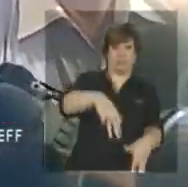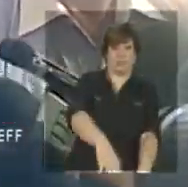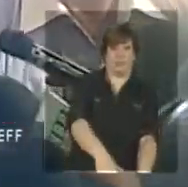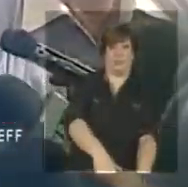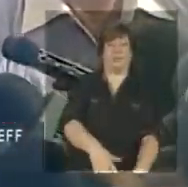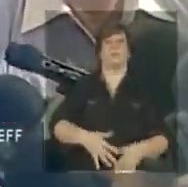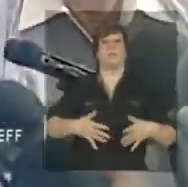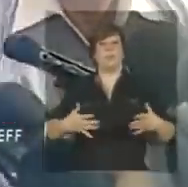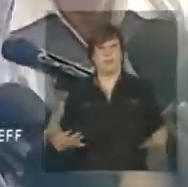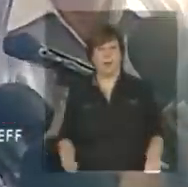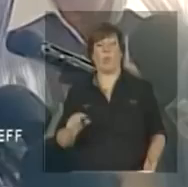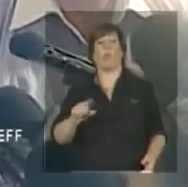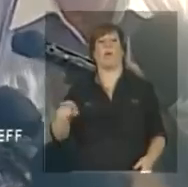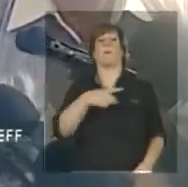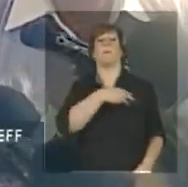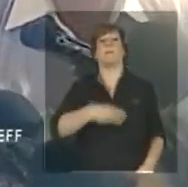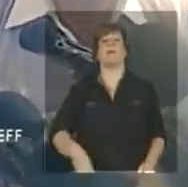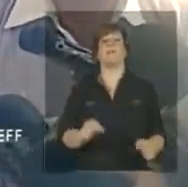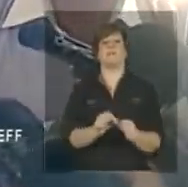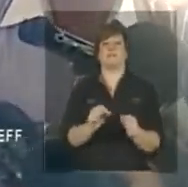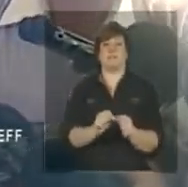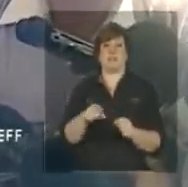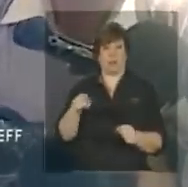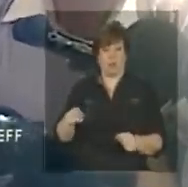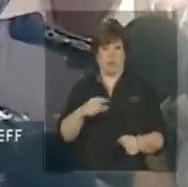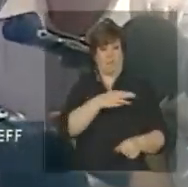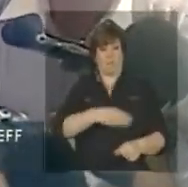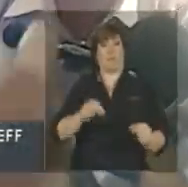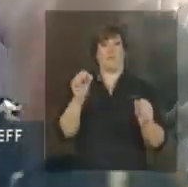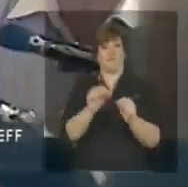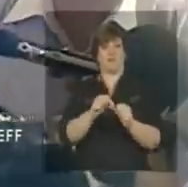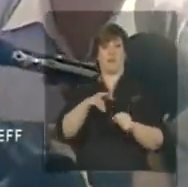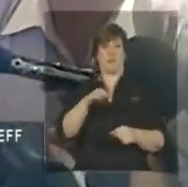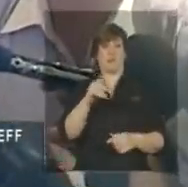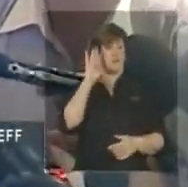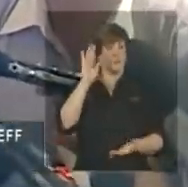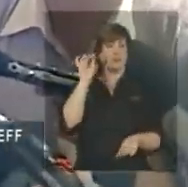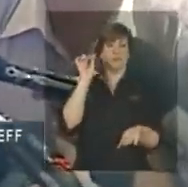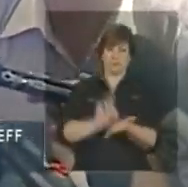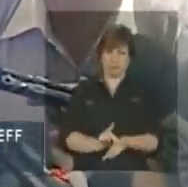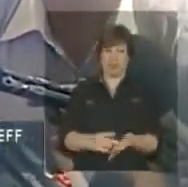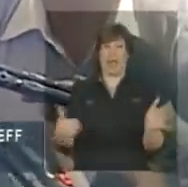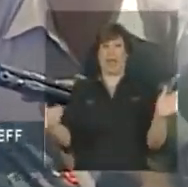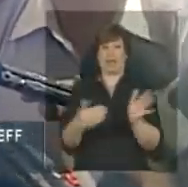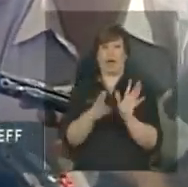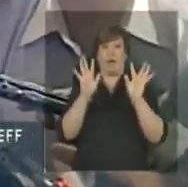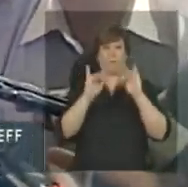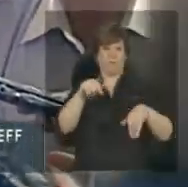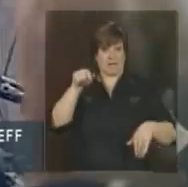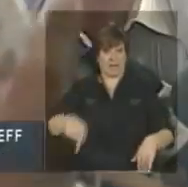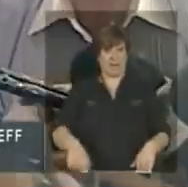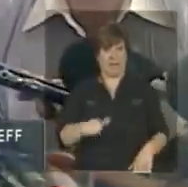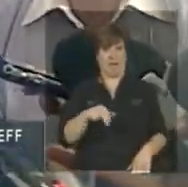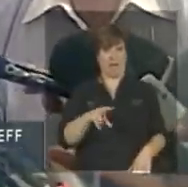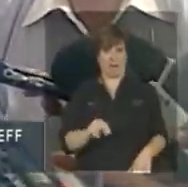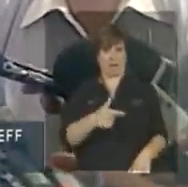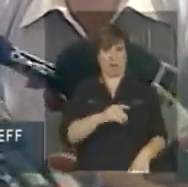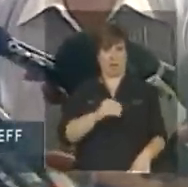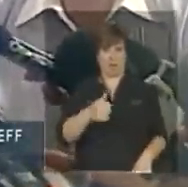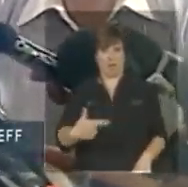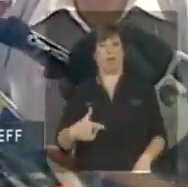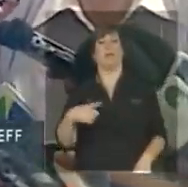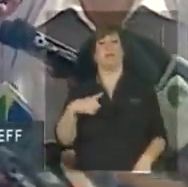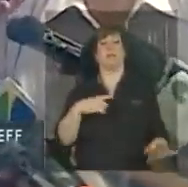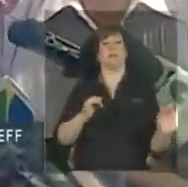Então, o que que o ministro fez? O ministro criou metas concretas. Até o final desse ano, nós temos a primeira fase